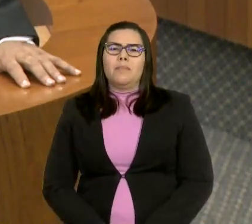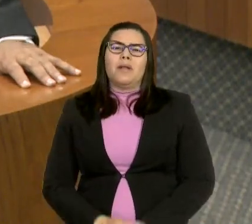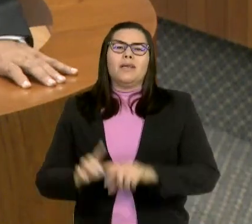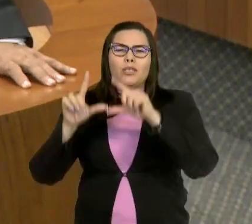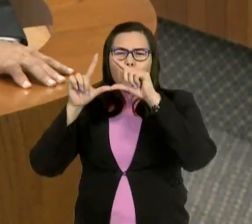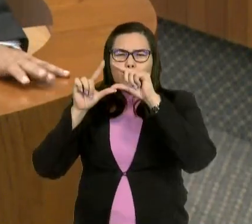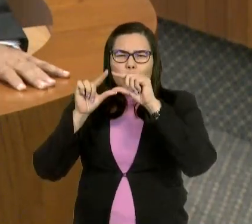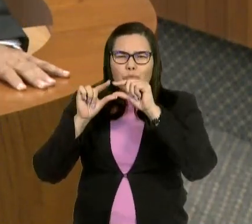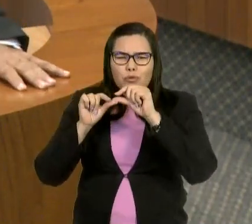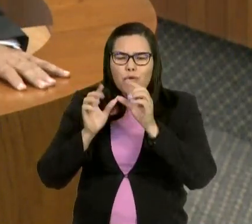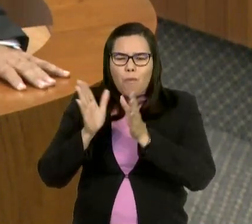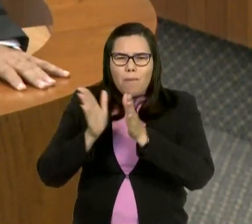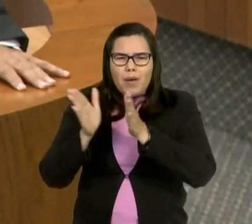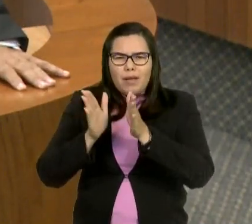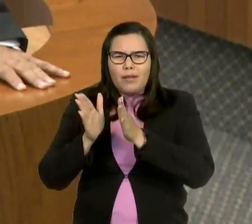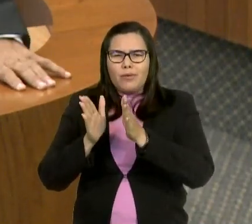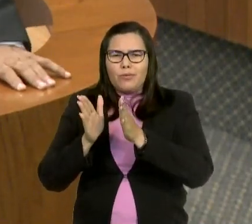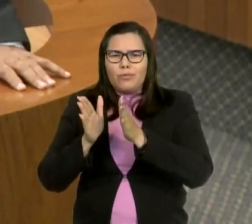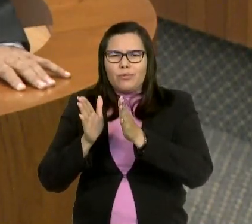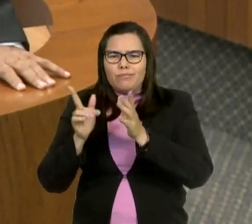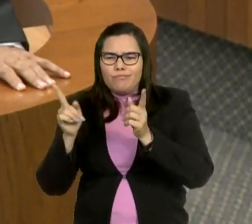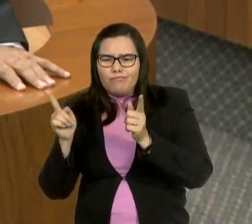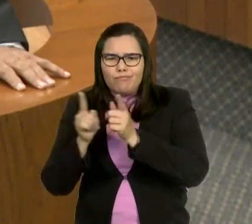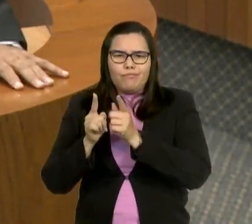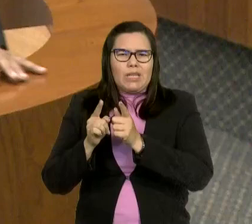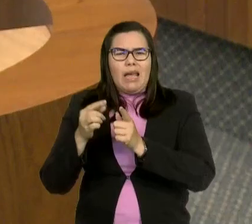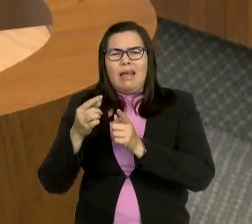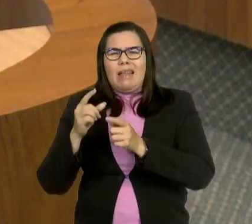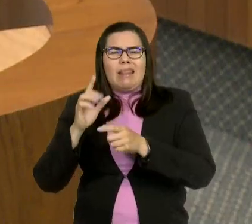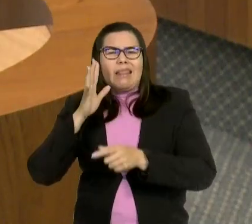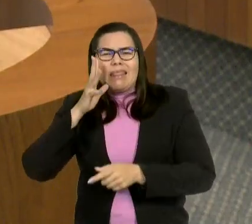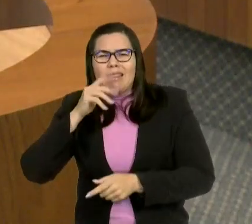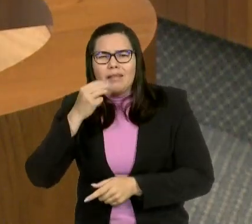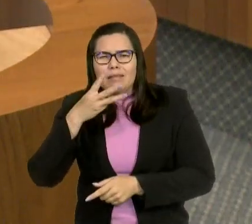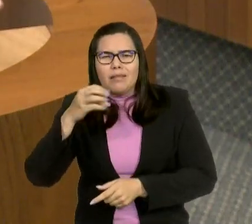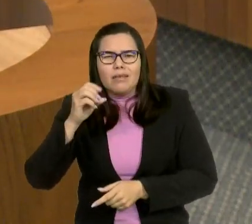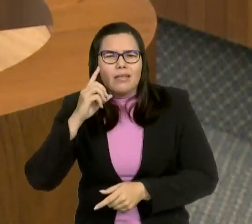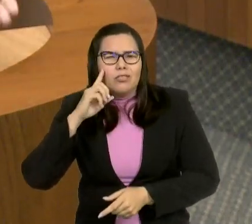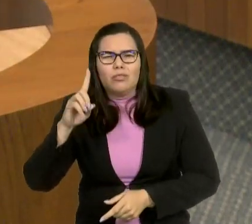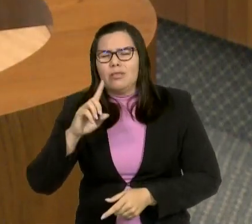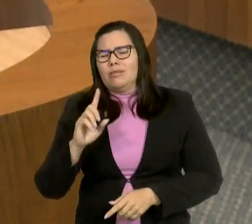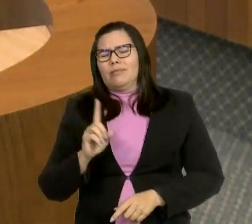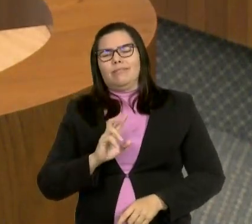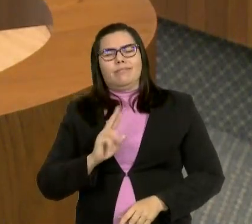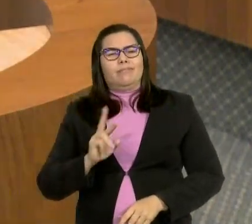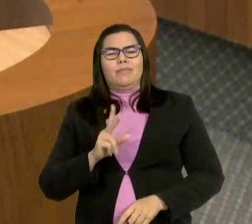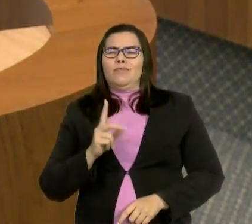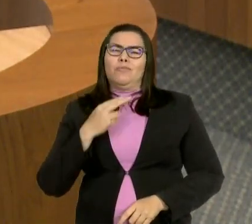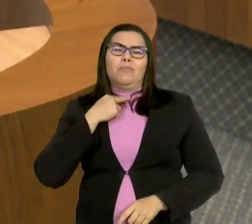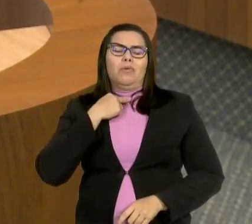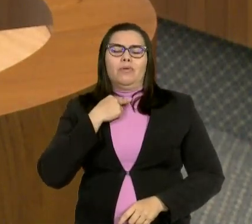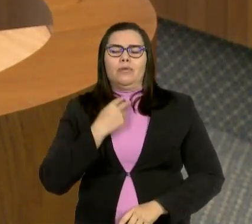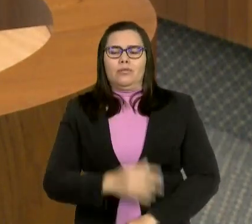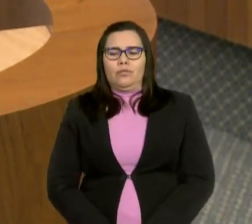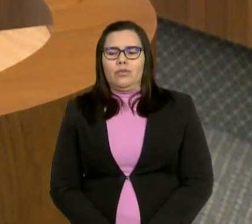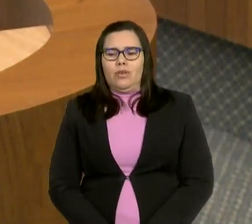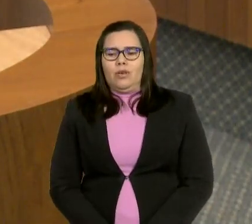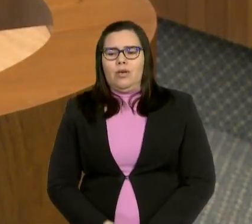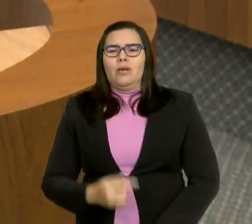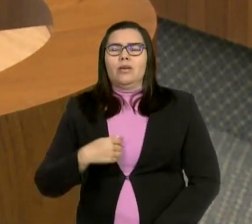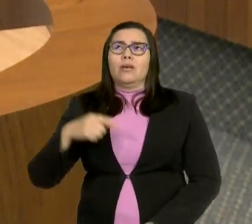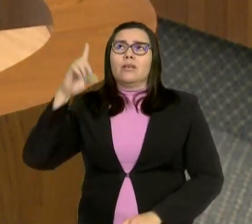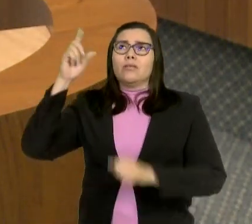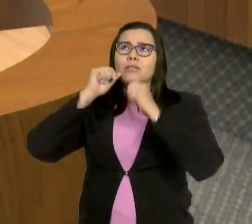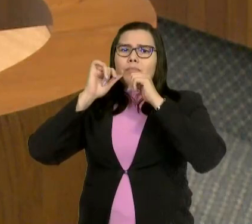aqui a nossa defesa da família da Yasmin e também que Deus possa confortar o coração de todos nesse